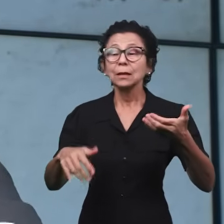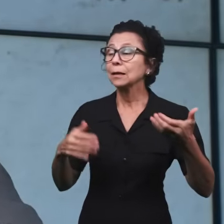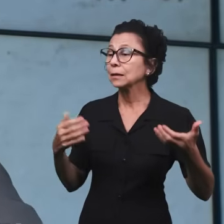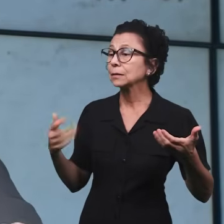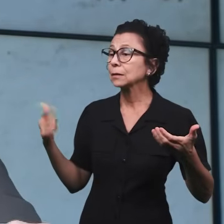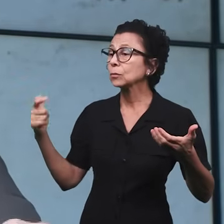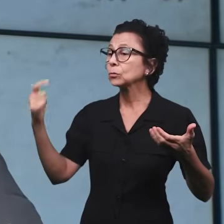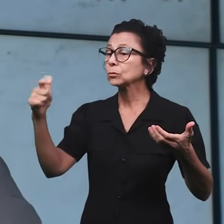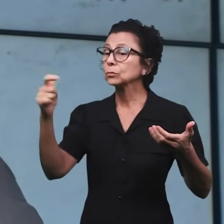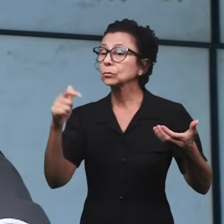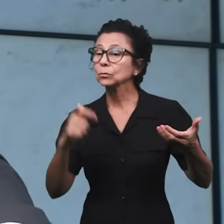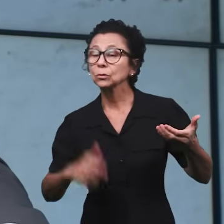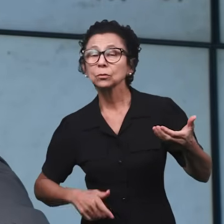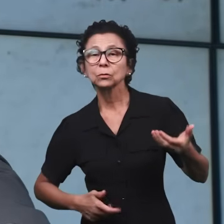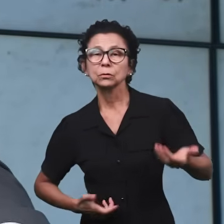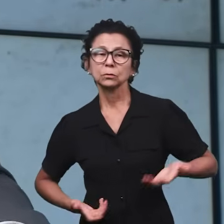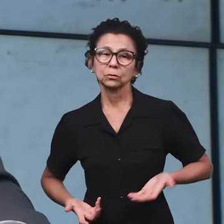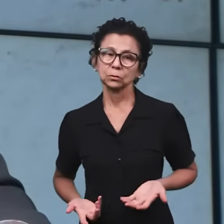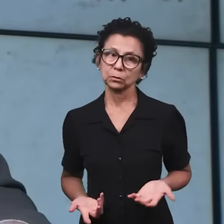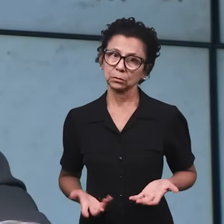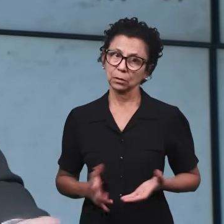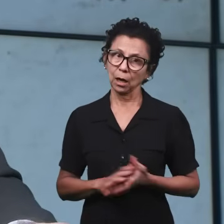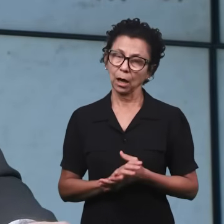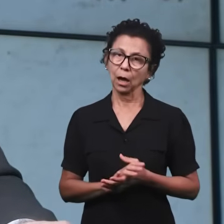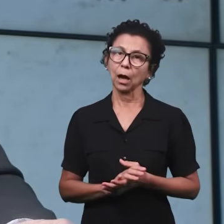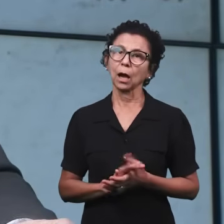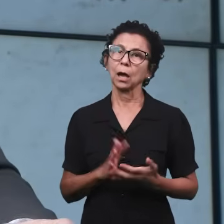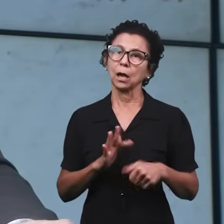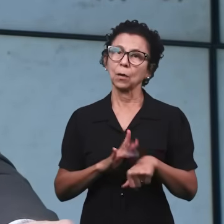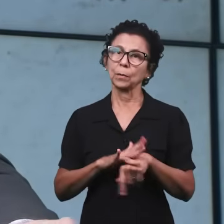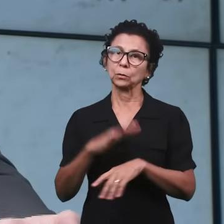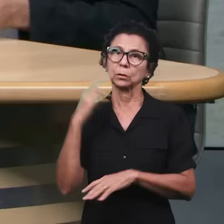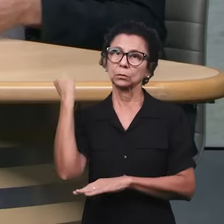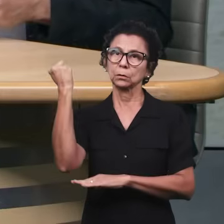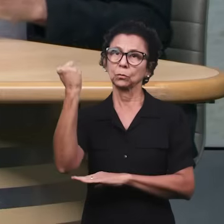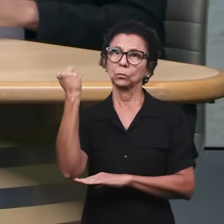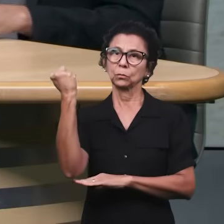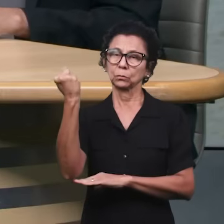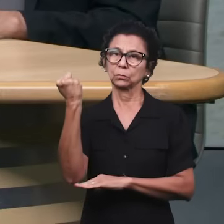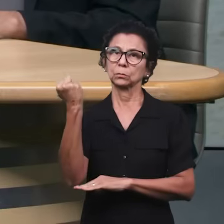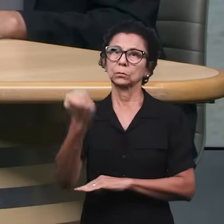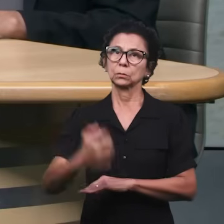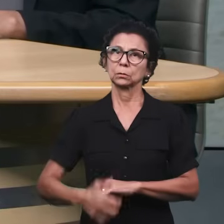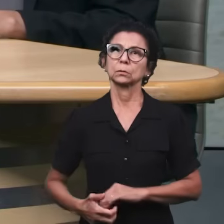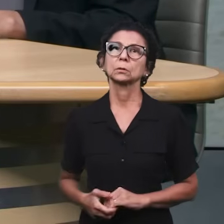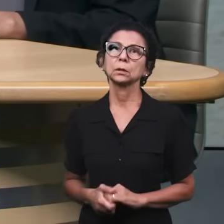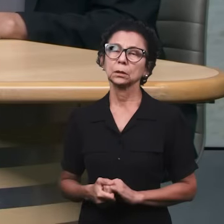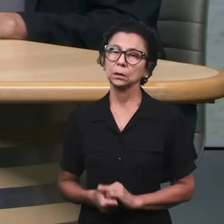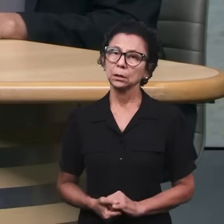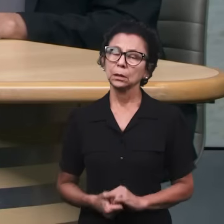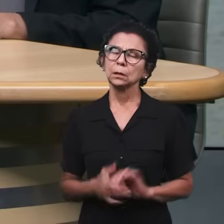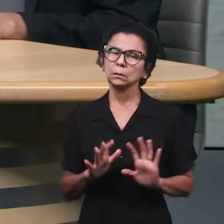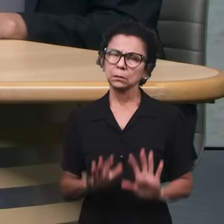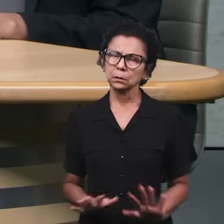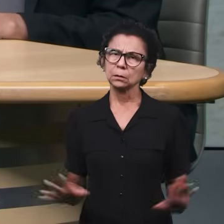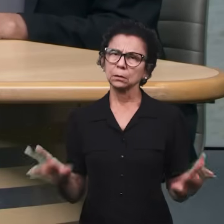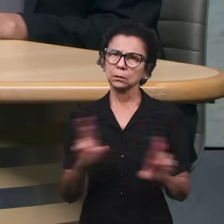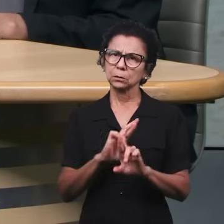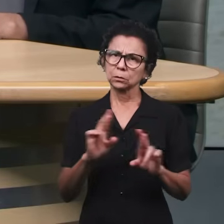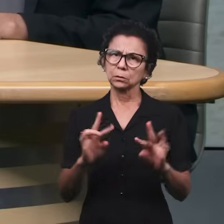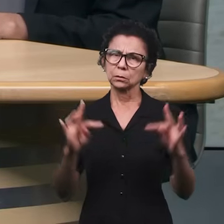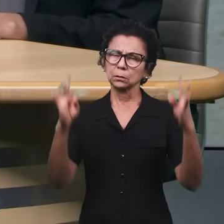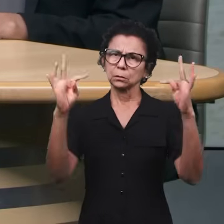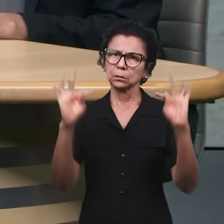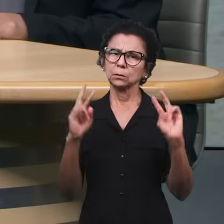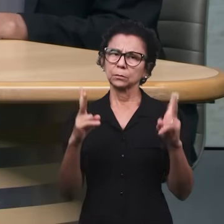uso problemático seria assim, uma coisa mais crônica, né? Podemos dizer assim, desse relacionamento nosso com essa tecnologia que precisa